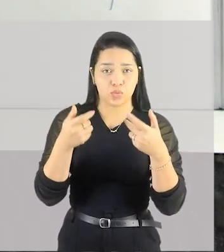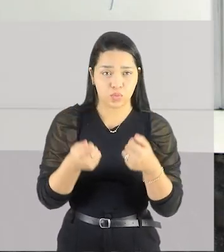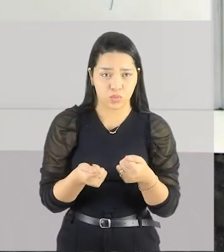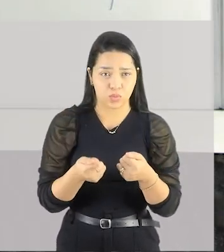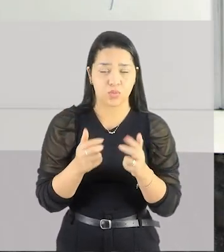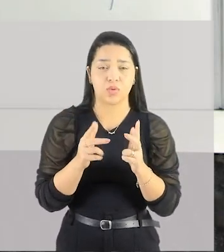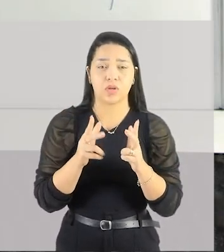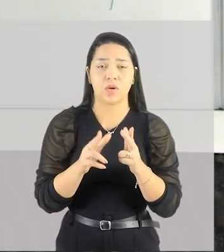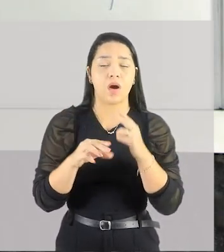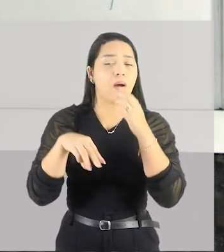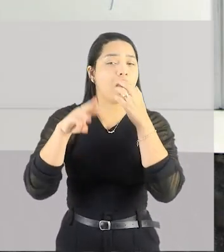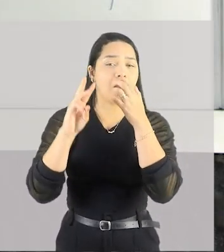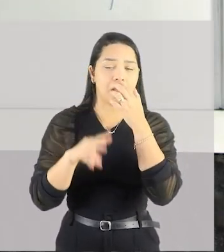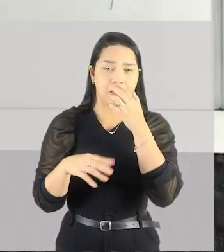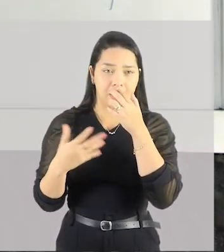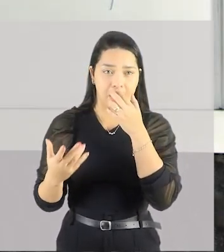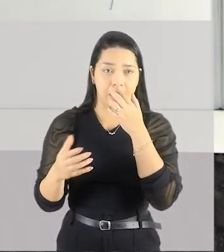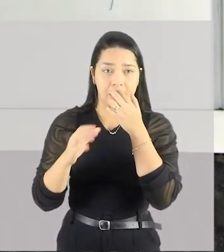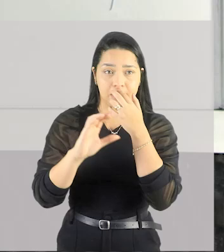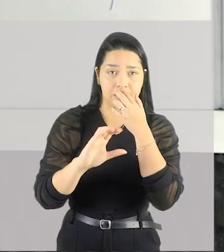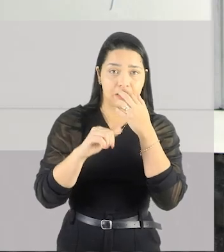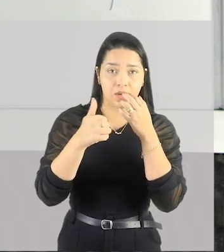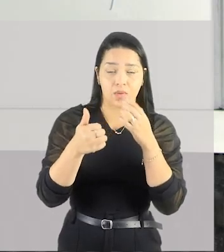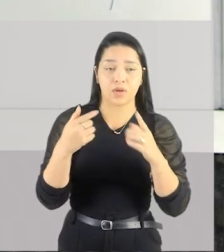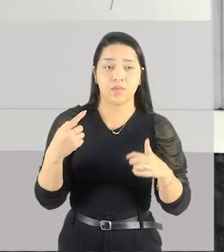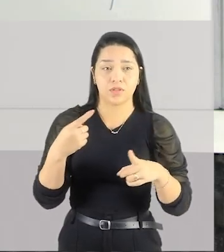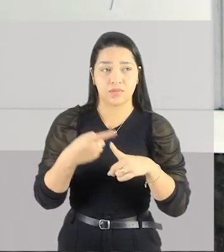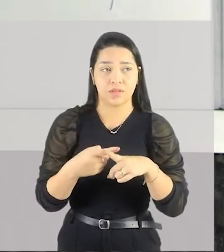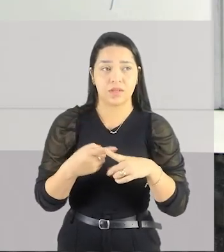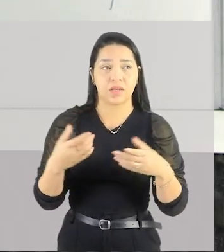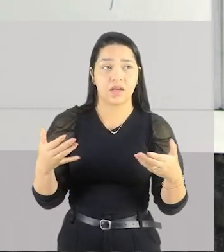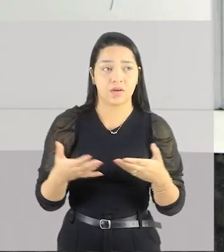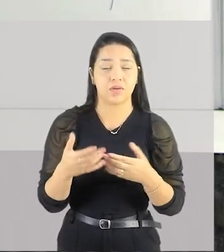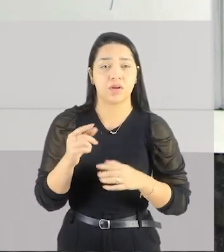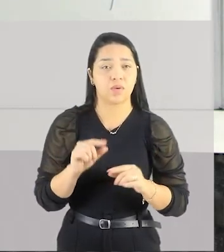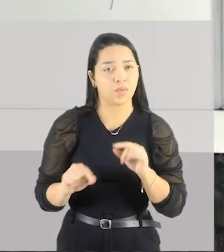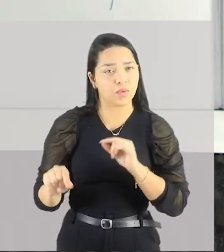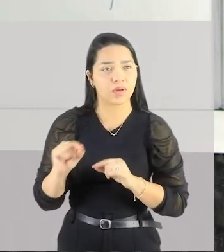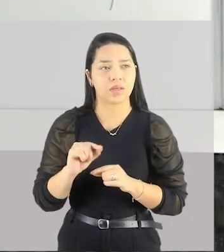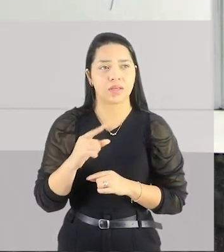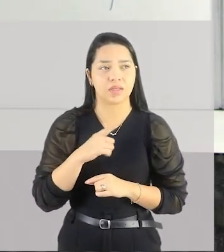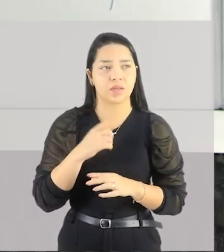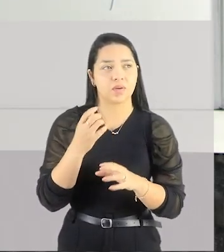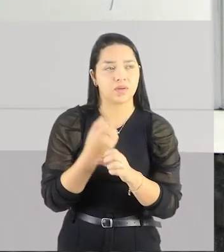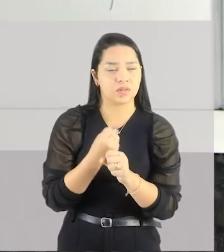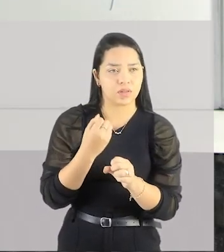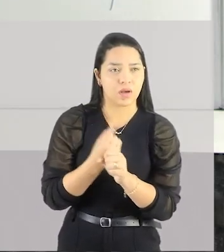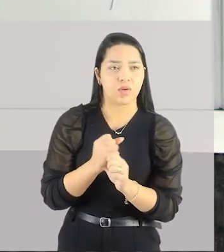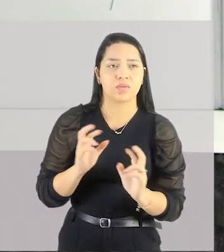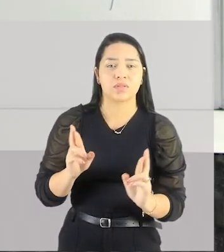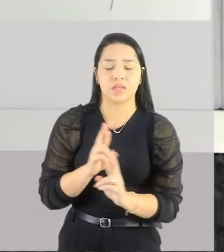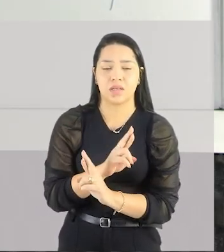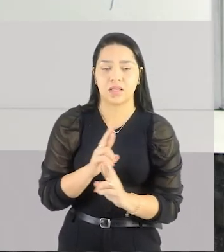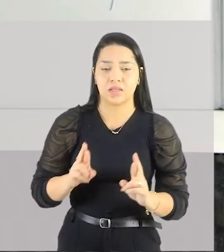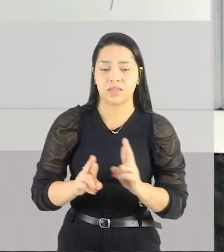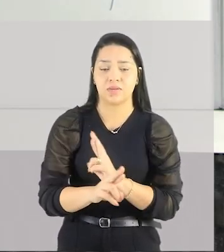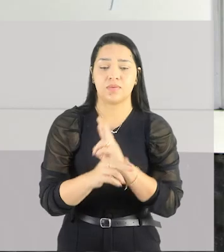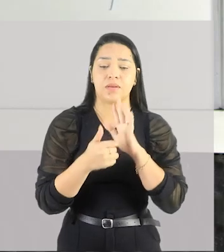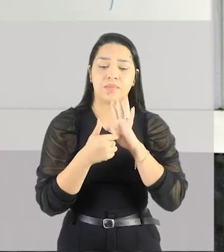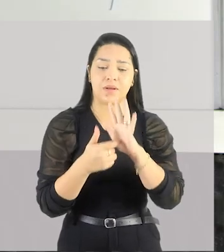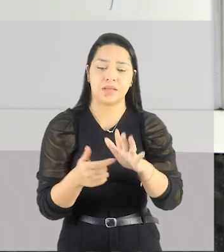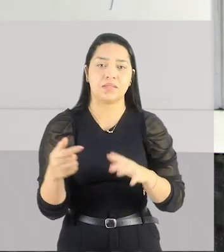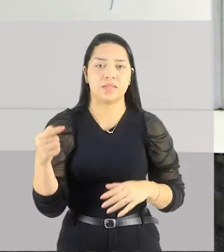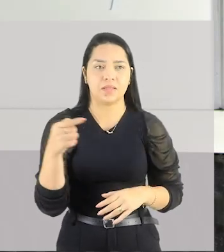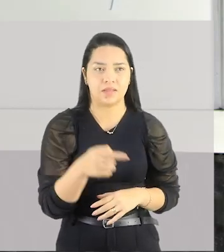alternativas. Agora eu quero que você repare o seguinte, ó. Quando eu tenho G1 que multiplica D1 elevado